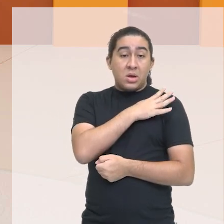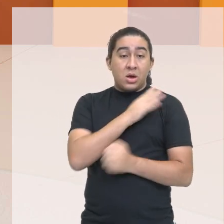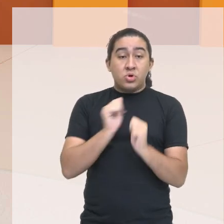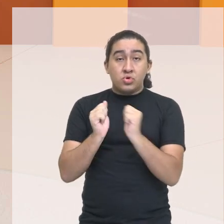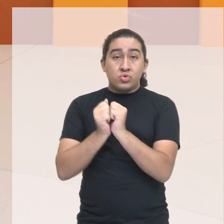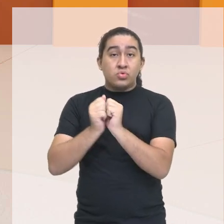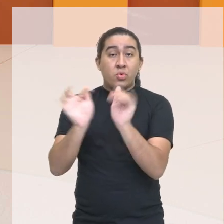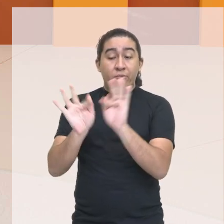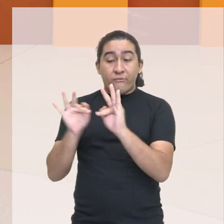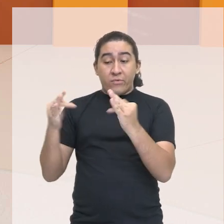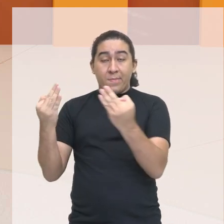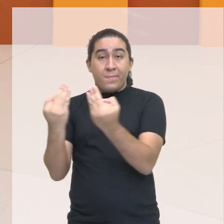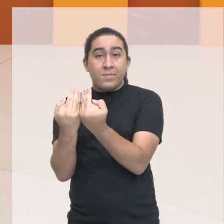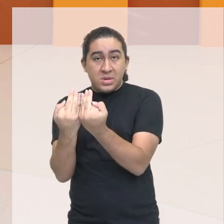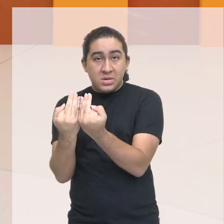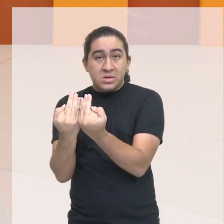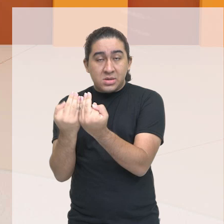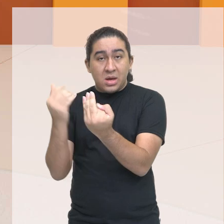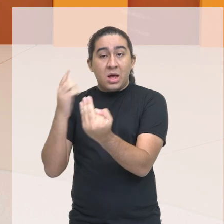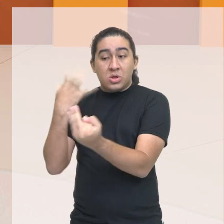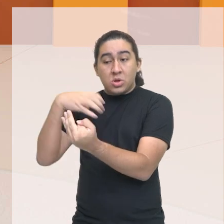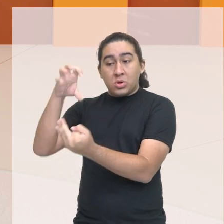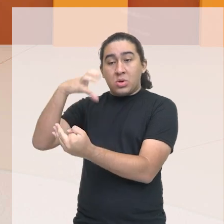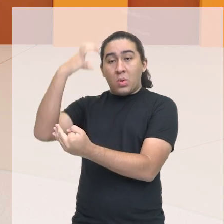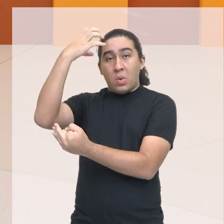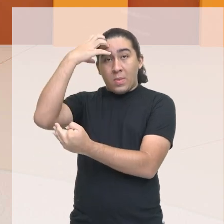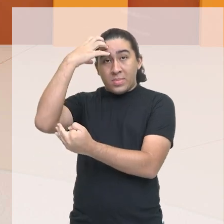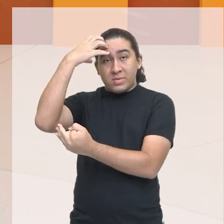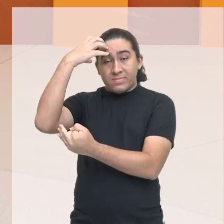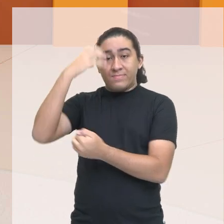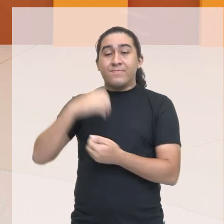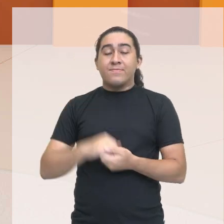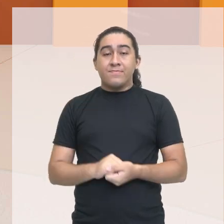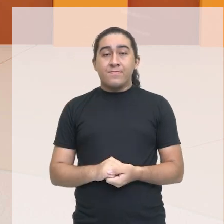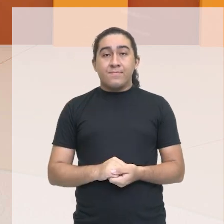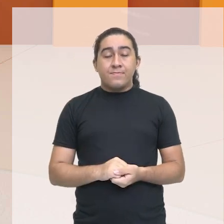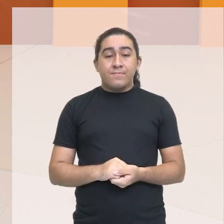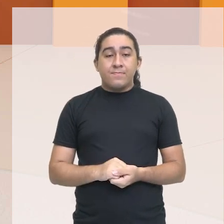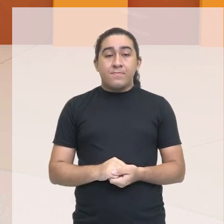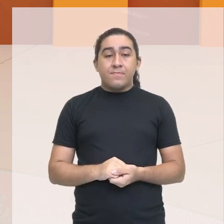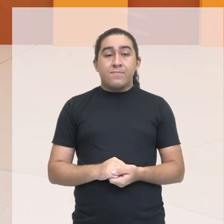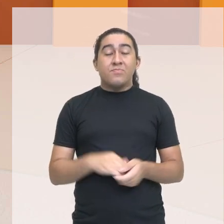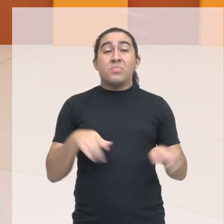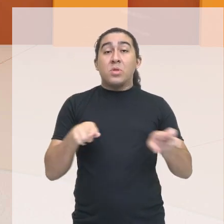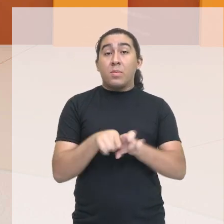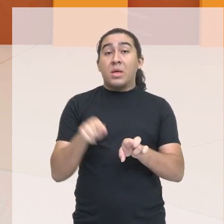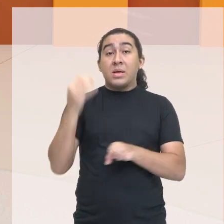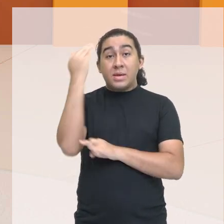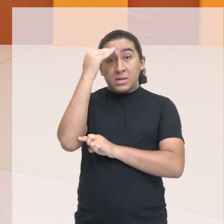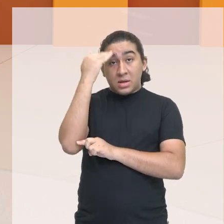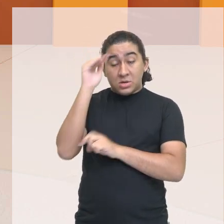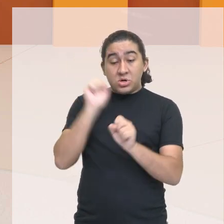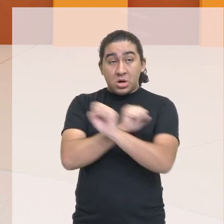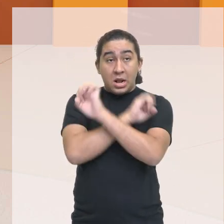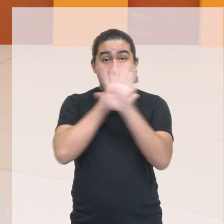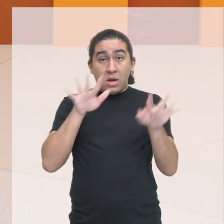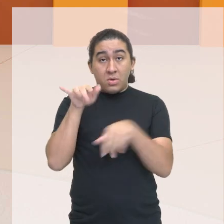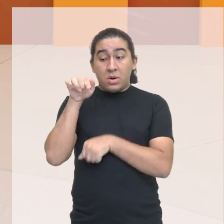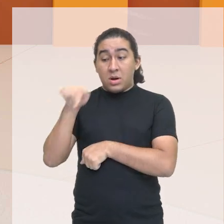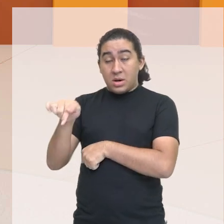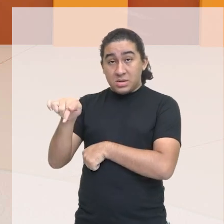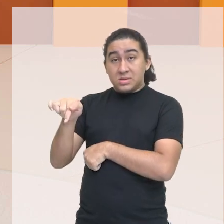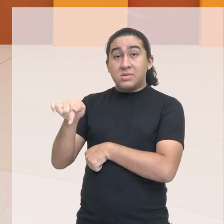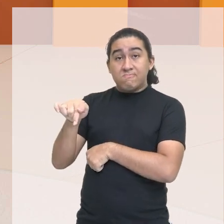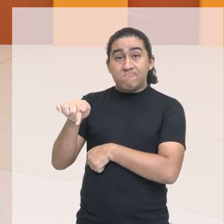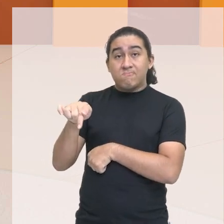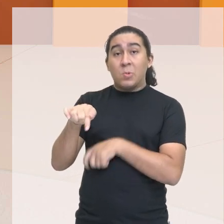com famílias, né, de nobres, né? Então você tem agora, a partir da dinastia Zhou,